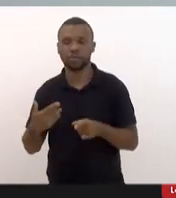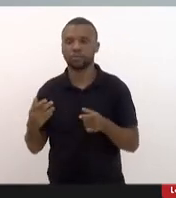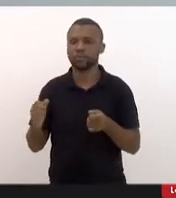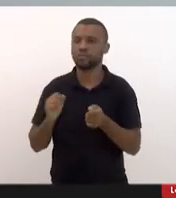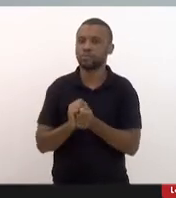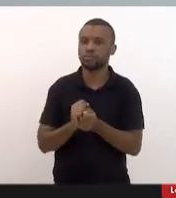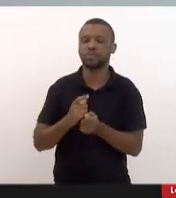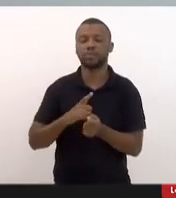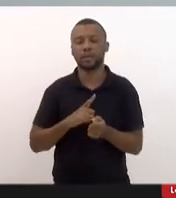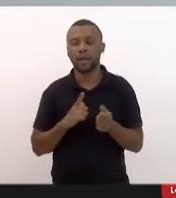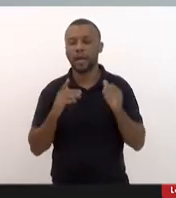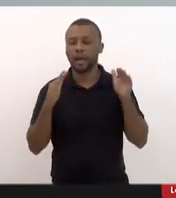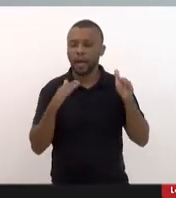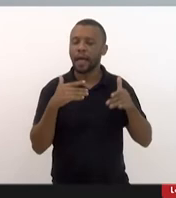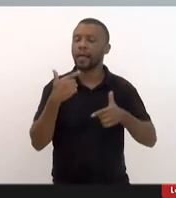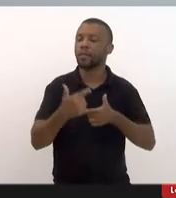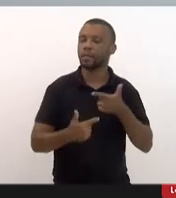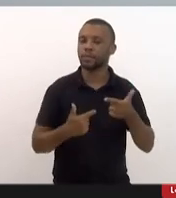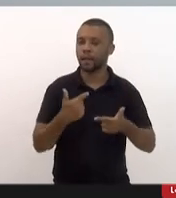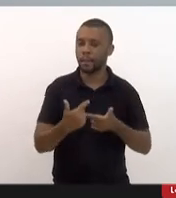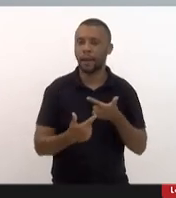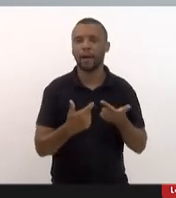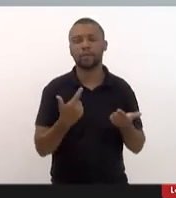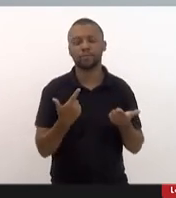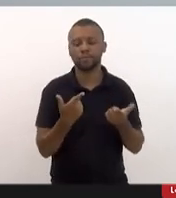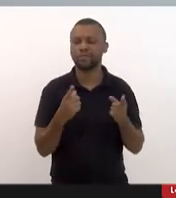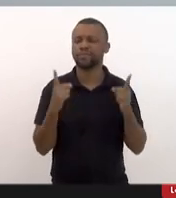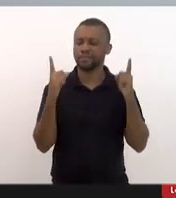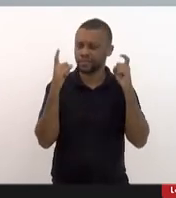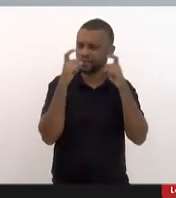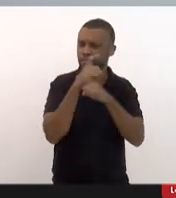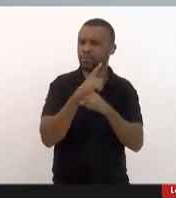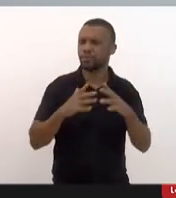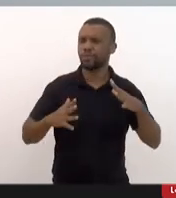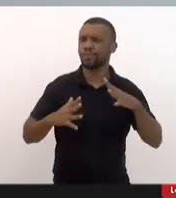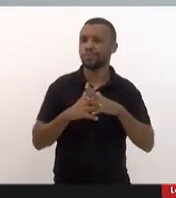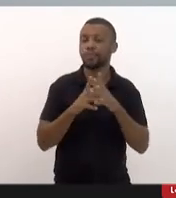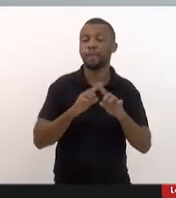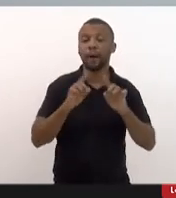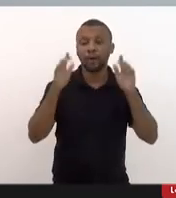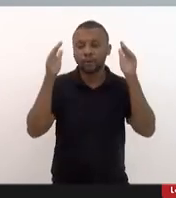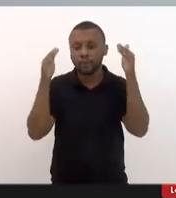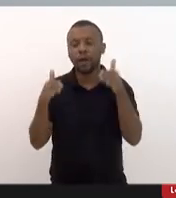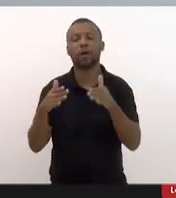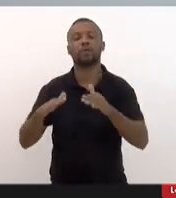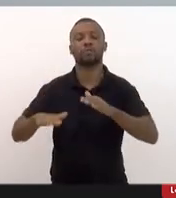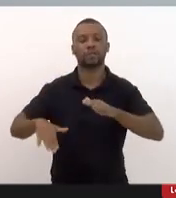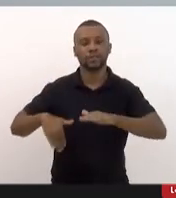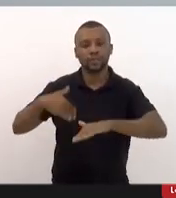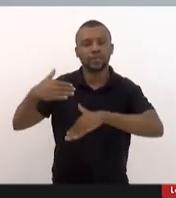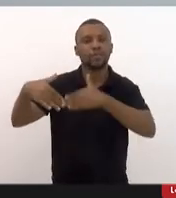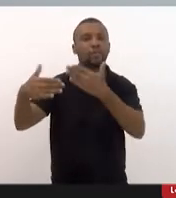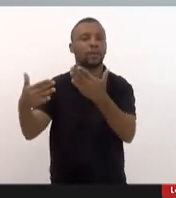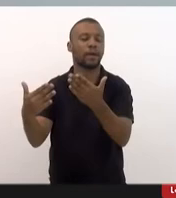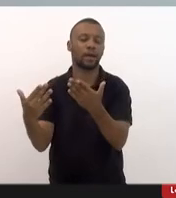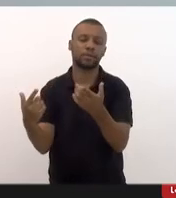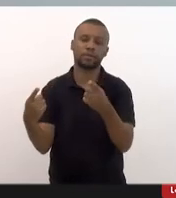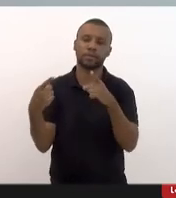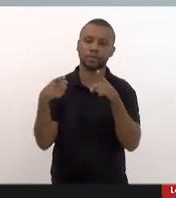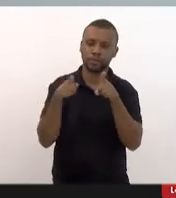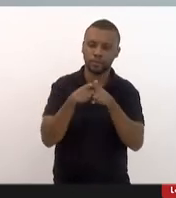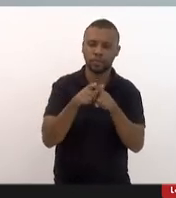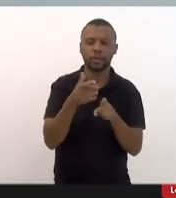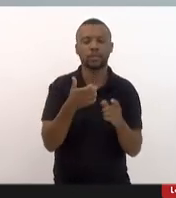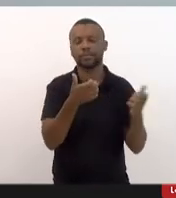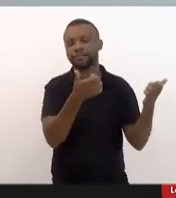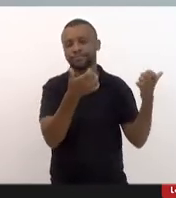acertada realmente para o município, é, para crescimento, tanto desenvolvimento, mas também em termos de infraestrutura. Eu até gostei de chamar